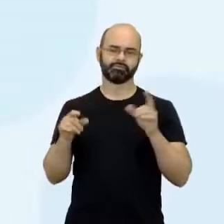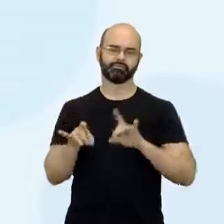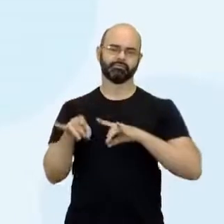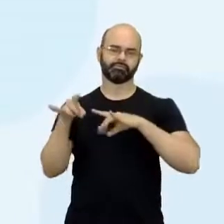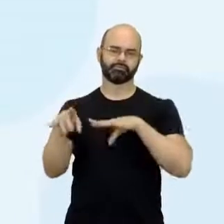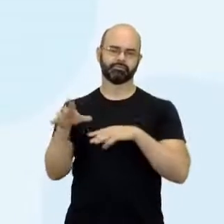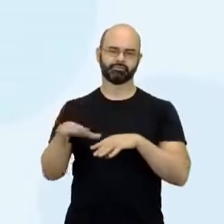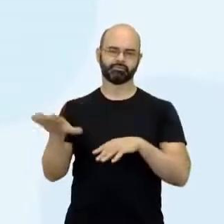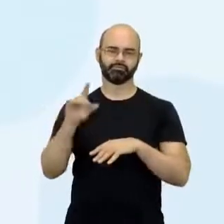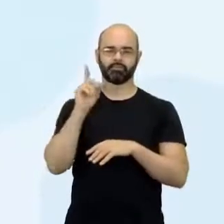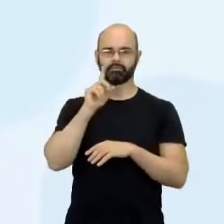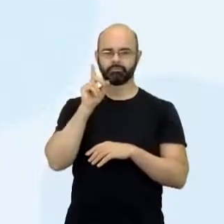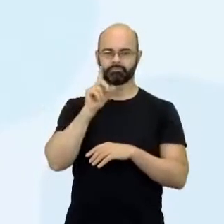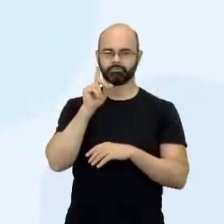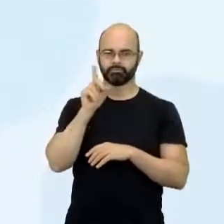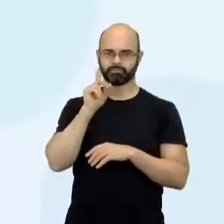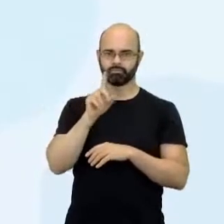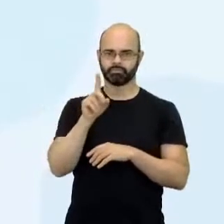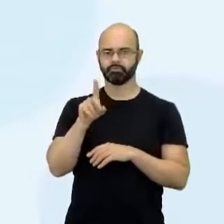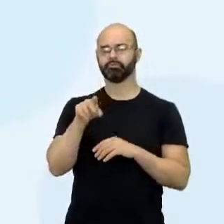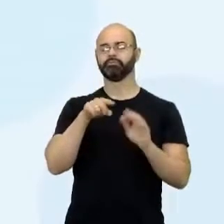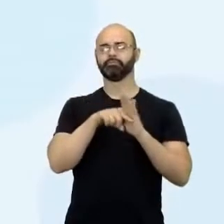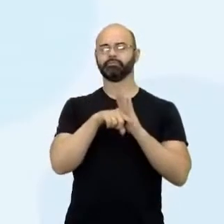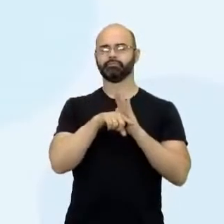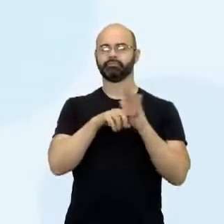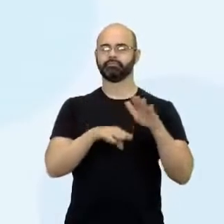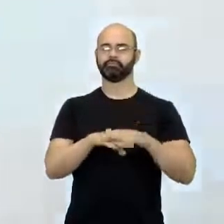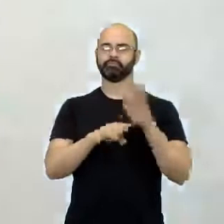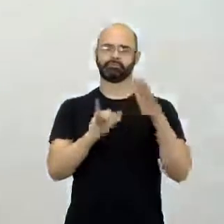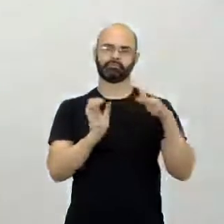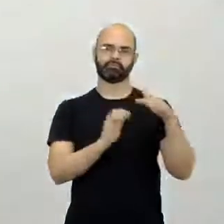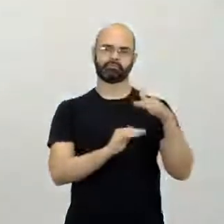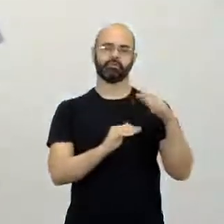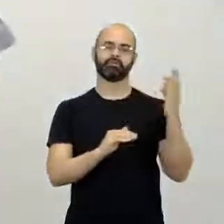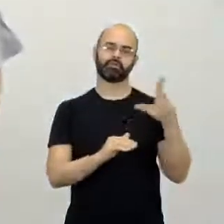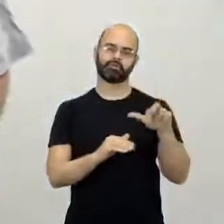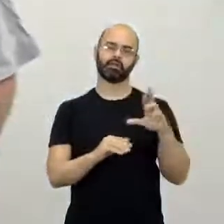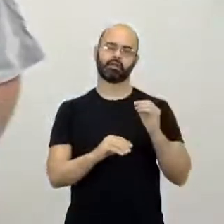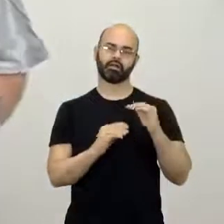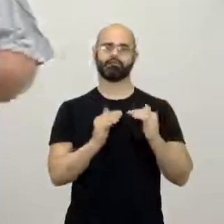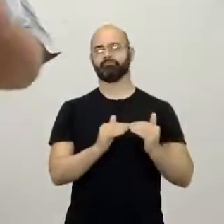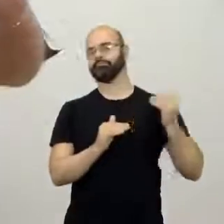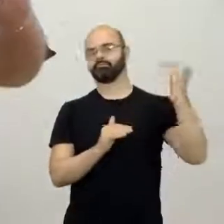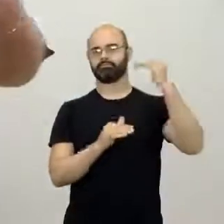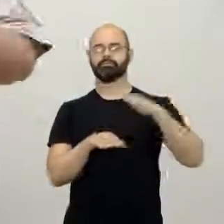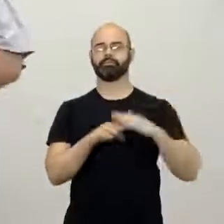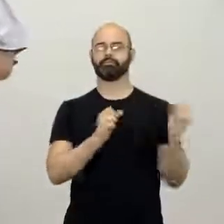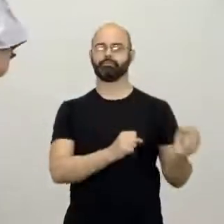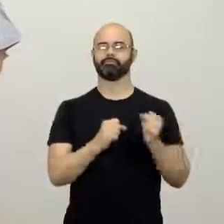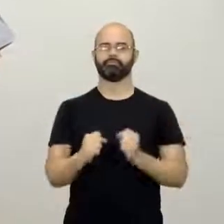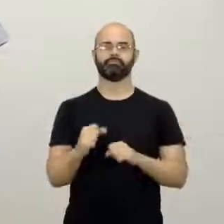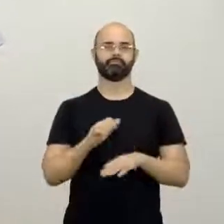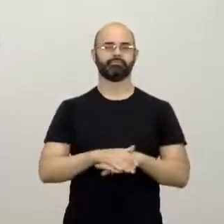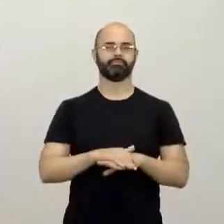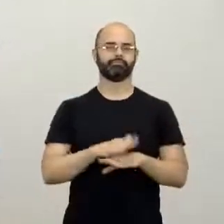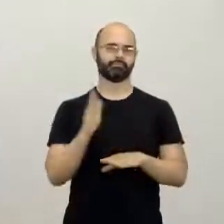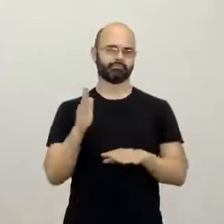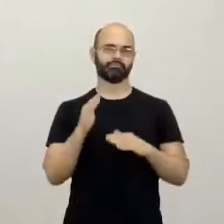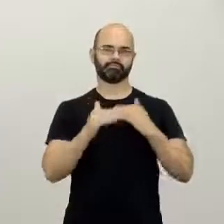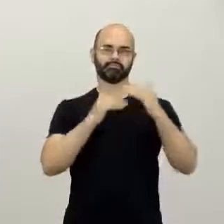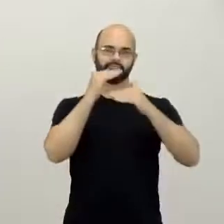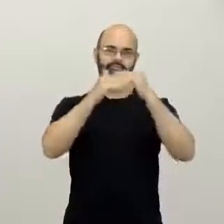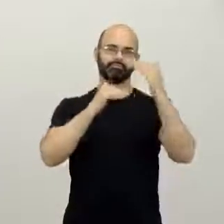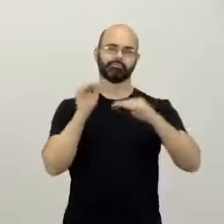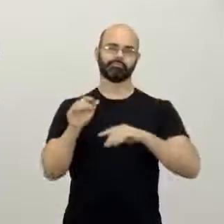Unidos, são os que investem mais em pesquisa. E, logicamente, dá um destaque, né, para o potencial de